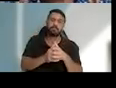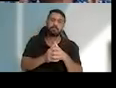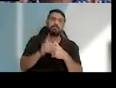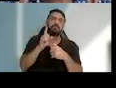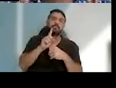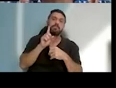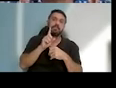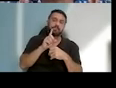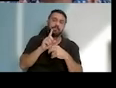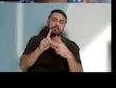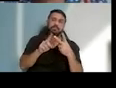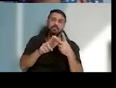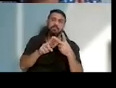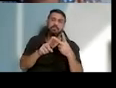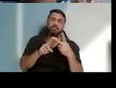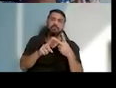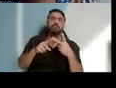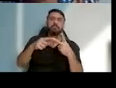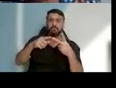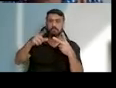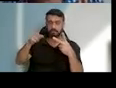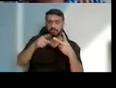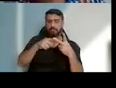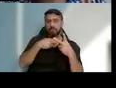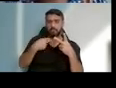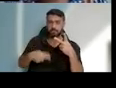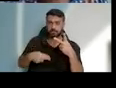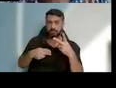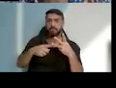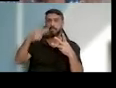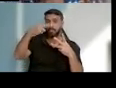e talvez a China, a Rússia, eles têm